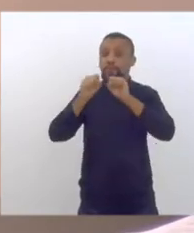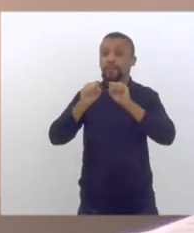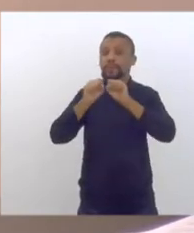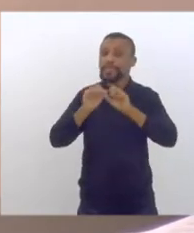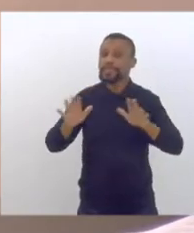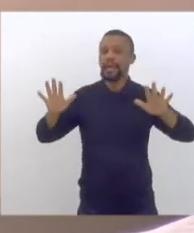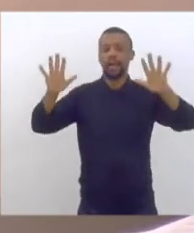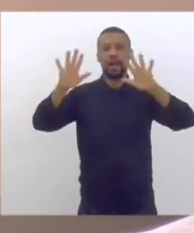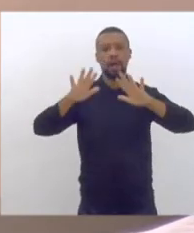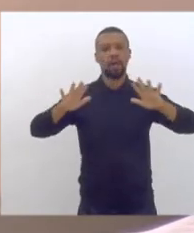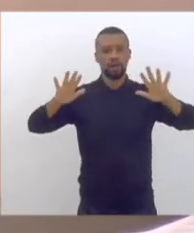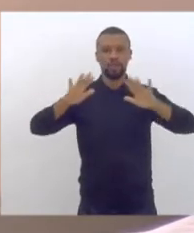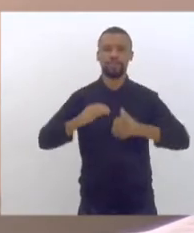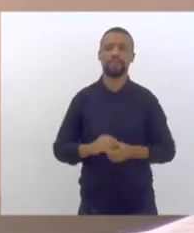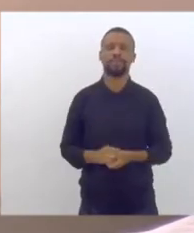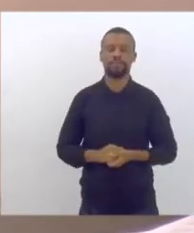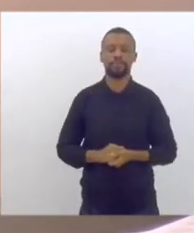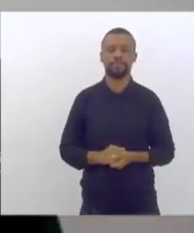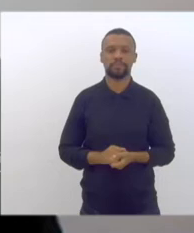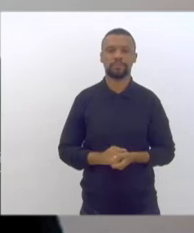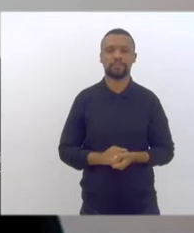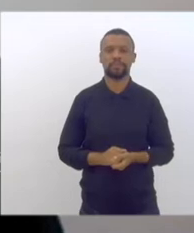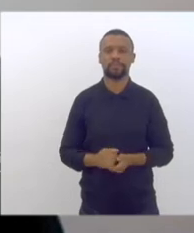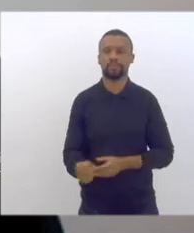geral exatamente um